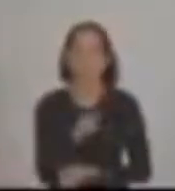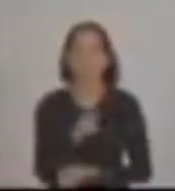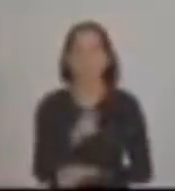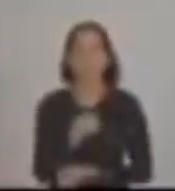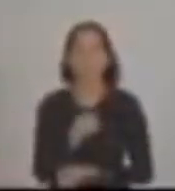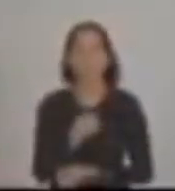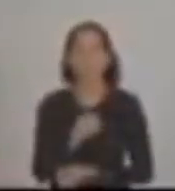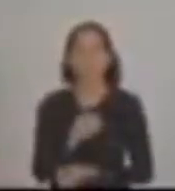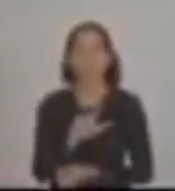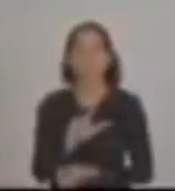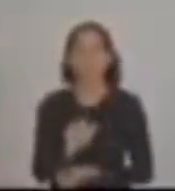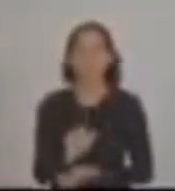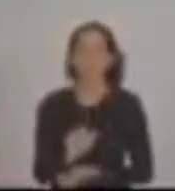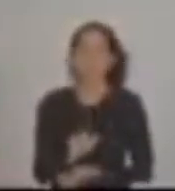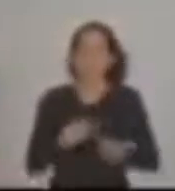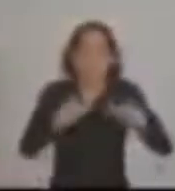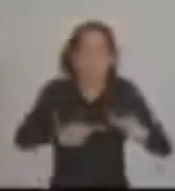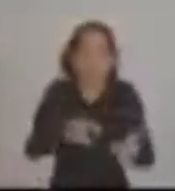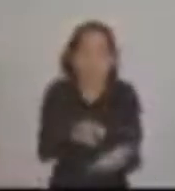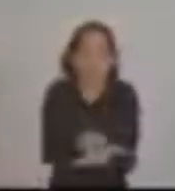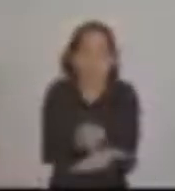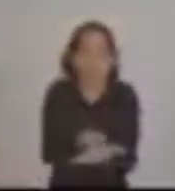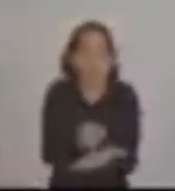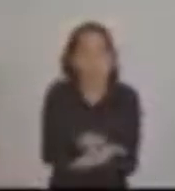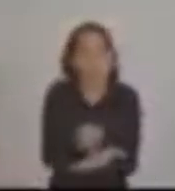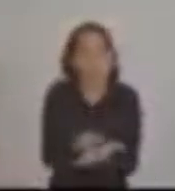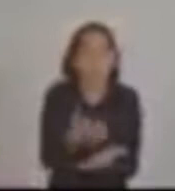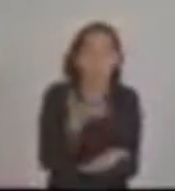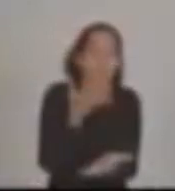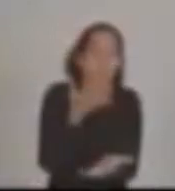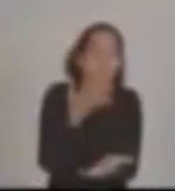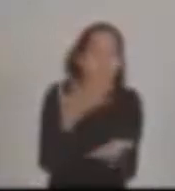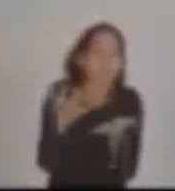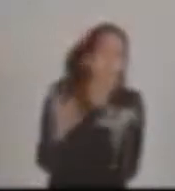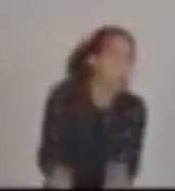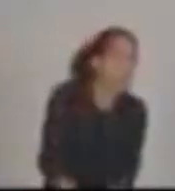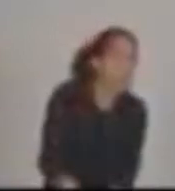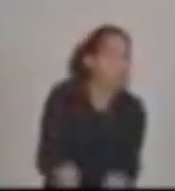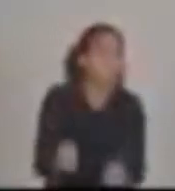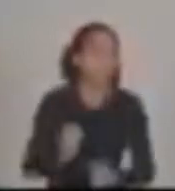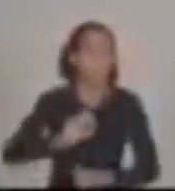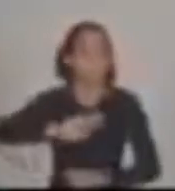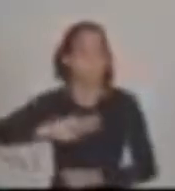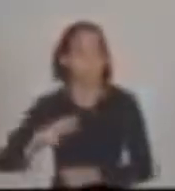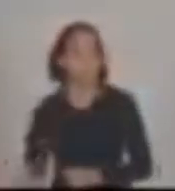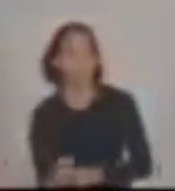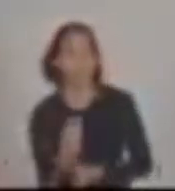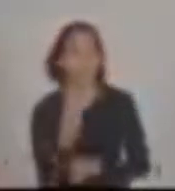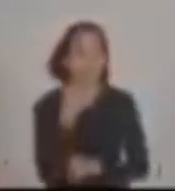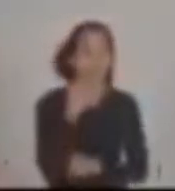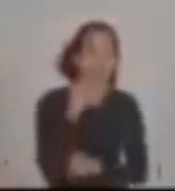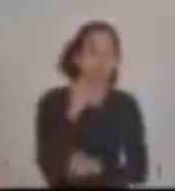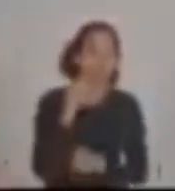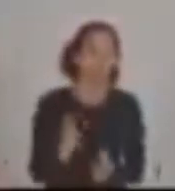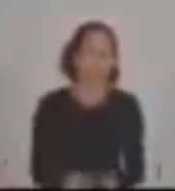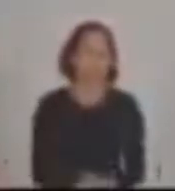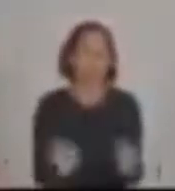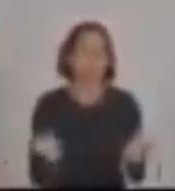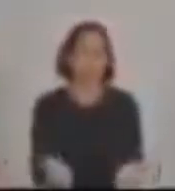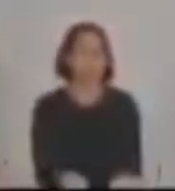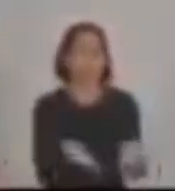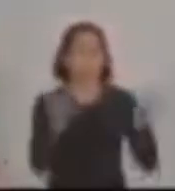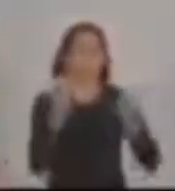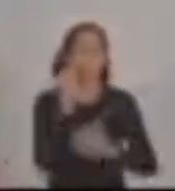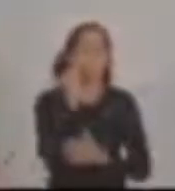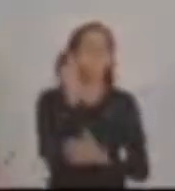local onde ele recusou, deixou de receber 3 milhões que a deputada federal Norma colocou à disposição para resolver